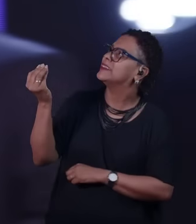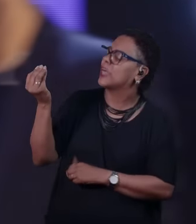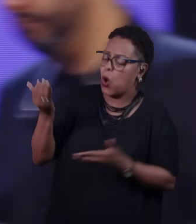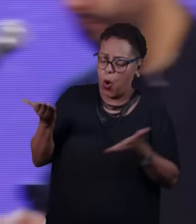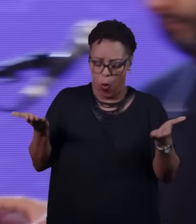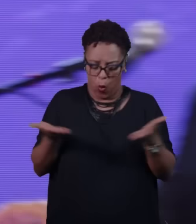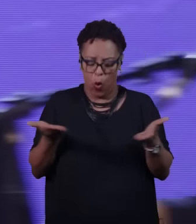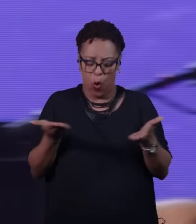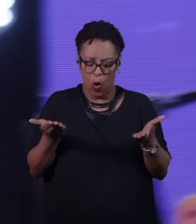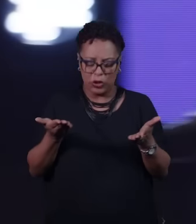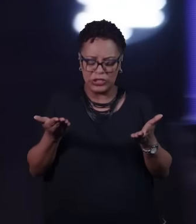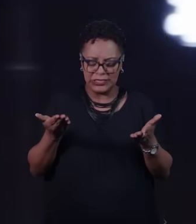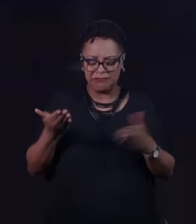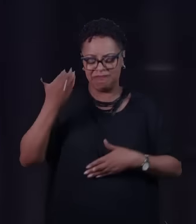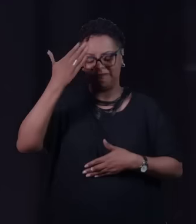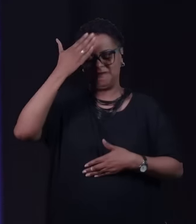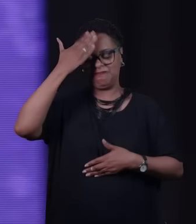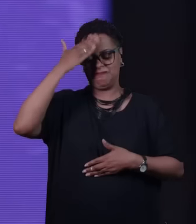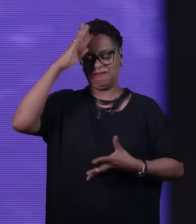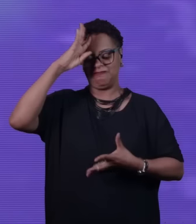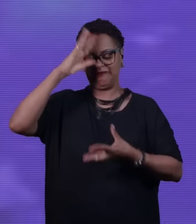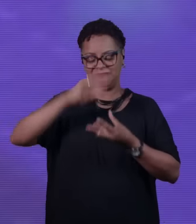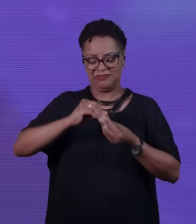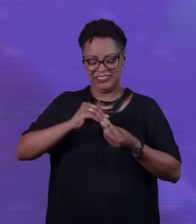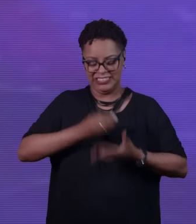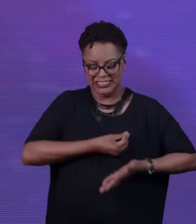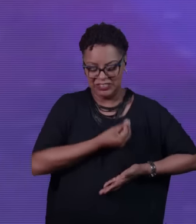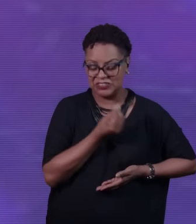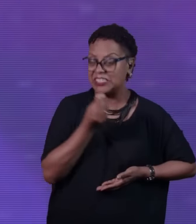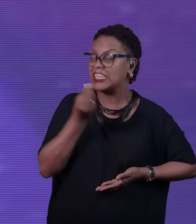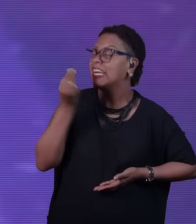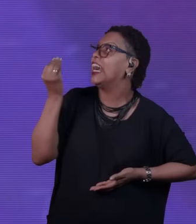Que hoje possa fazê-lo entregar no teu altar.